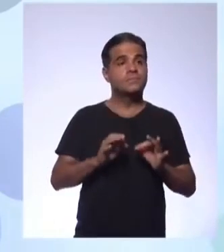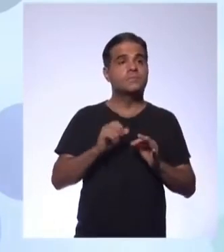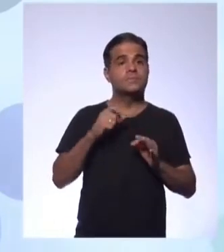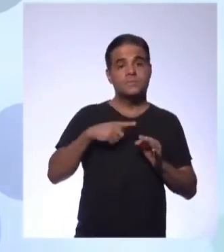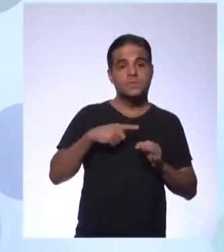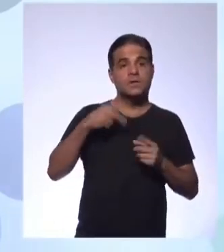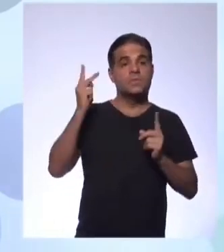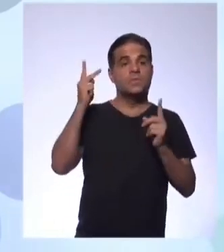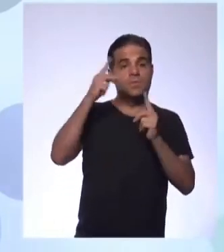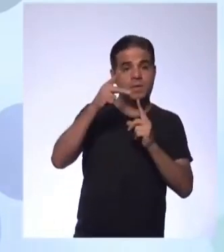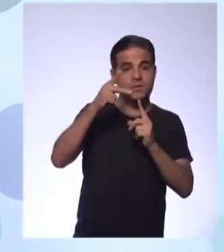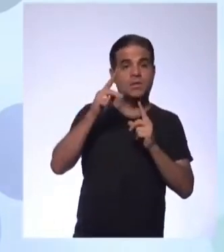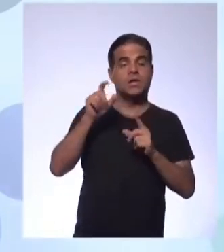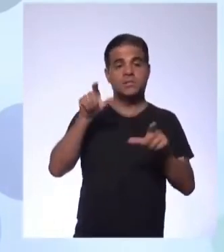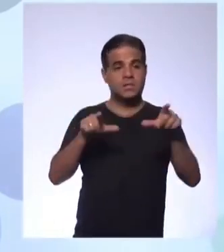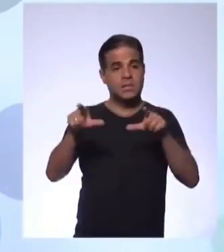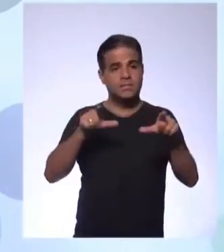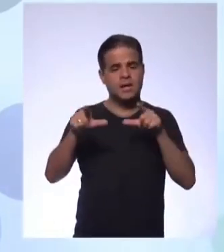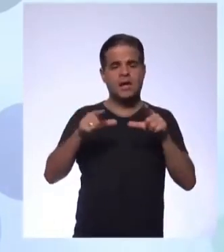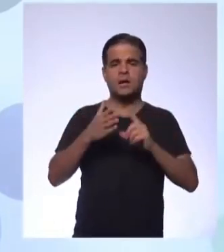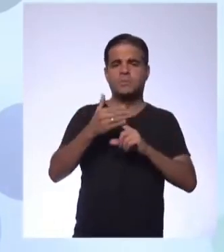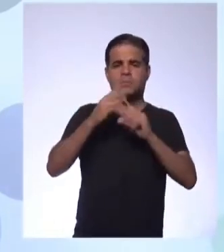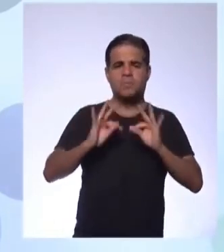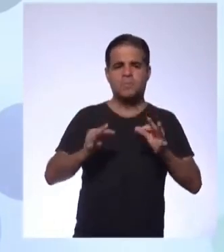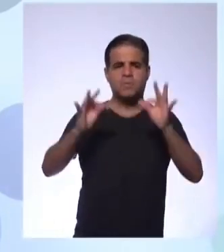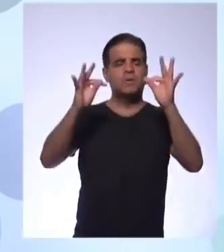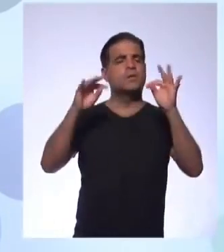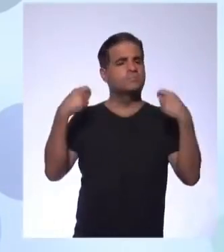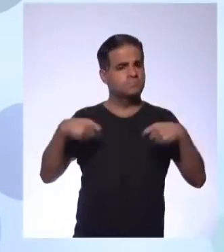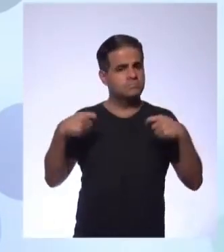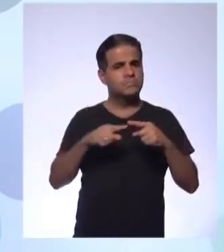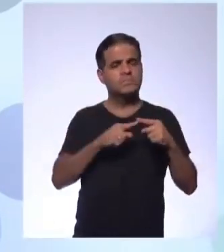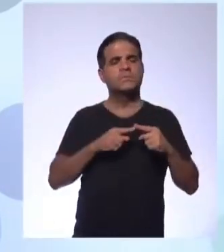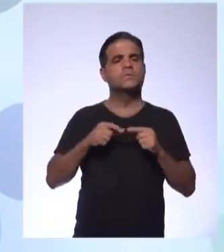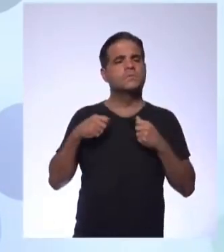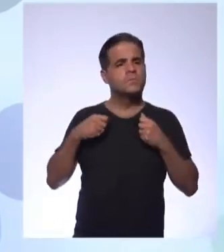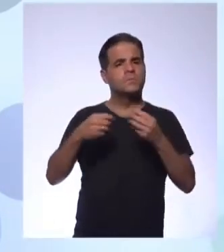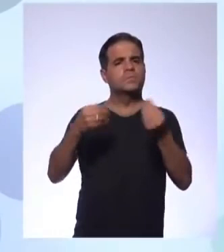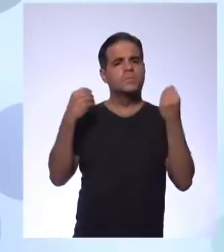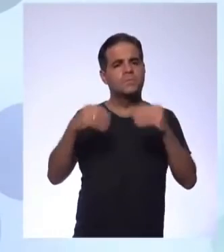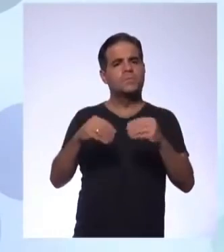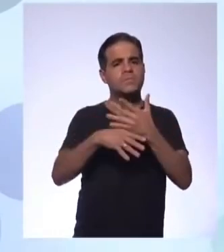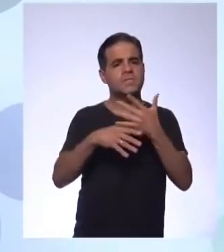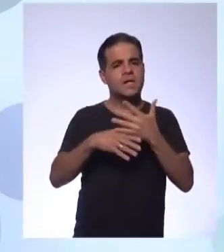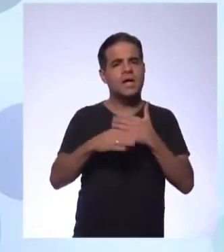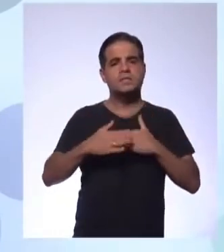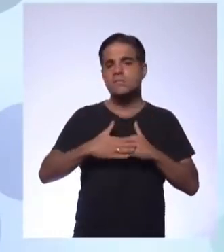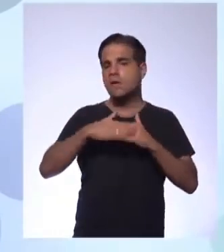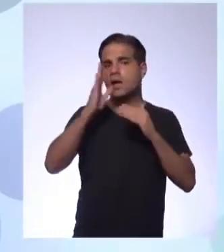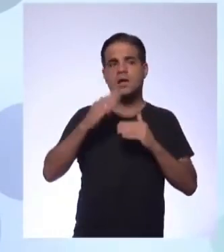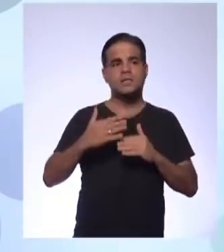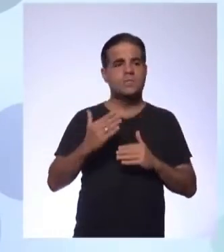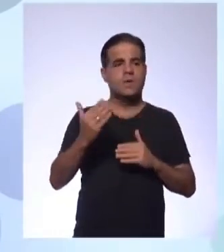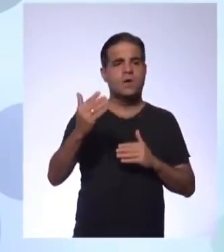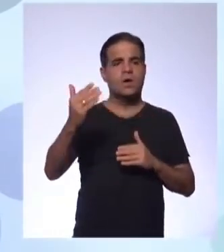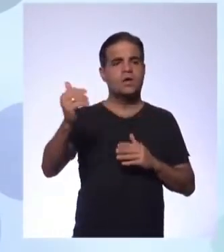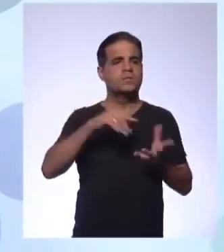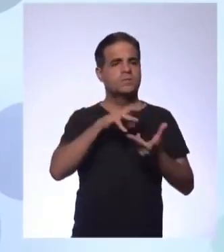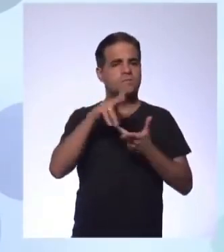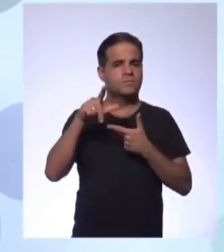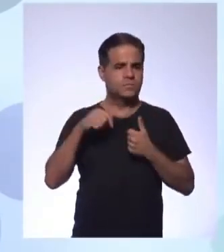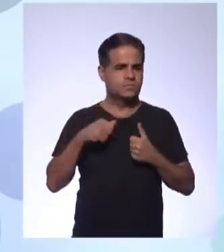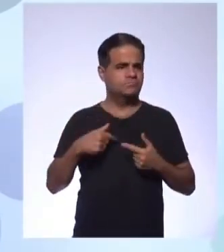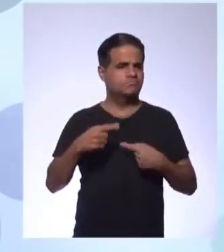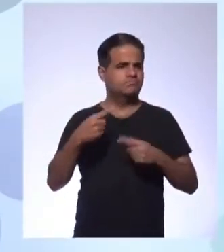tem um personagem que ele trabalha com alta tecnologia, faz sentido você colocá-lo numa das cidades mais modernas do mundo. Então, essa